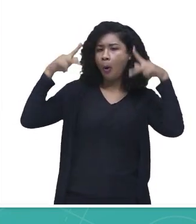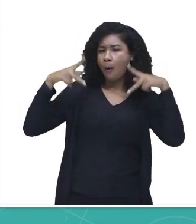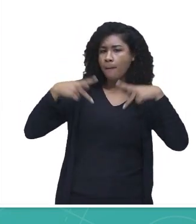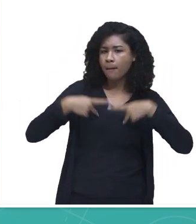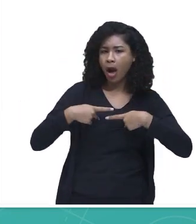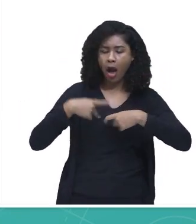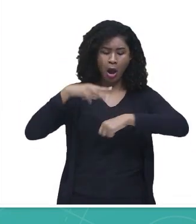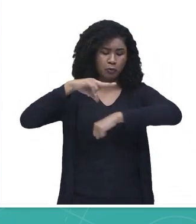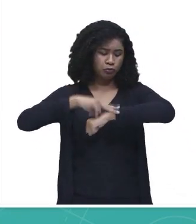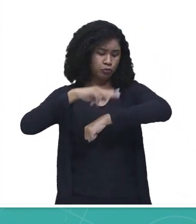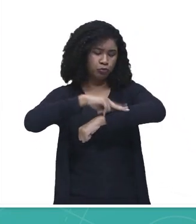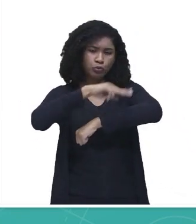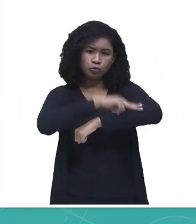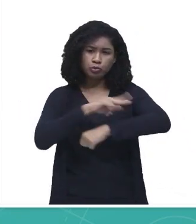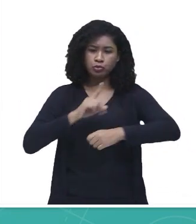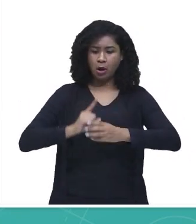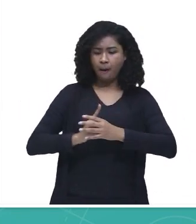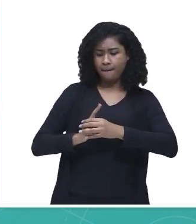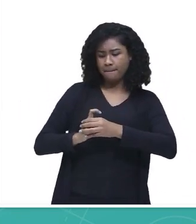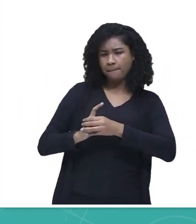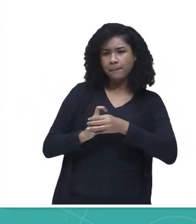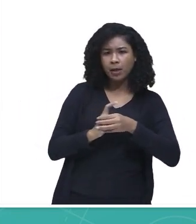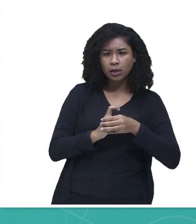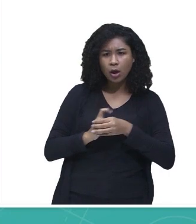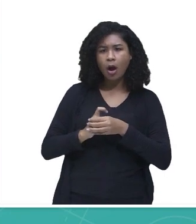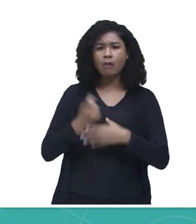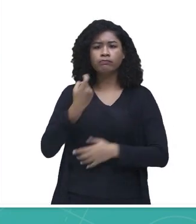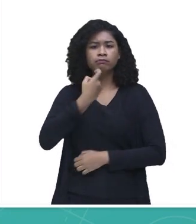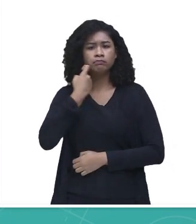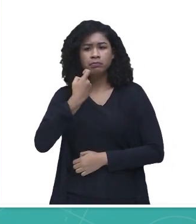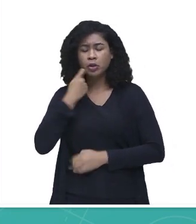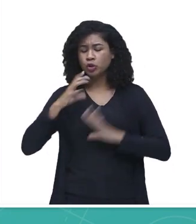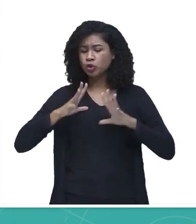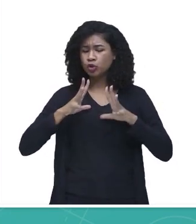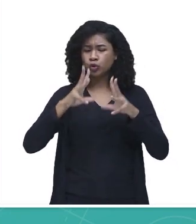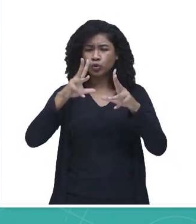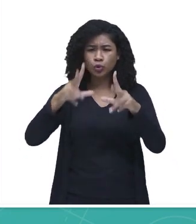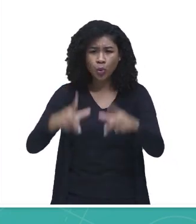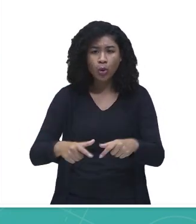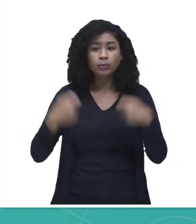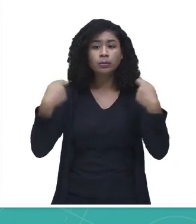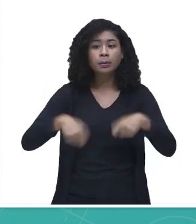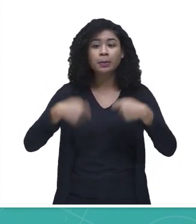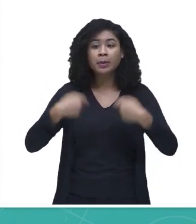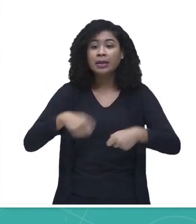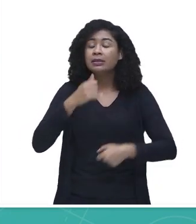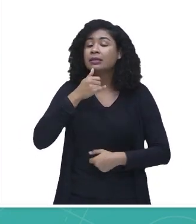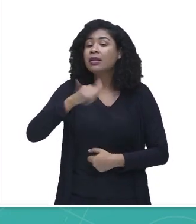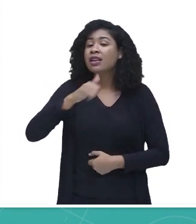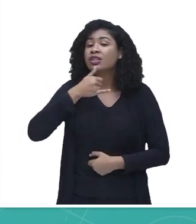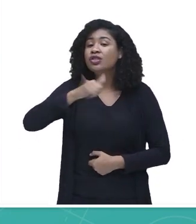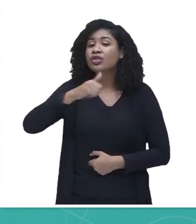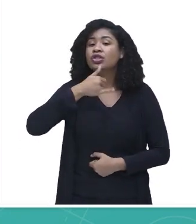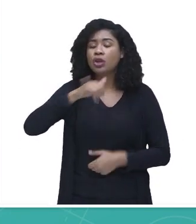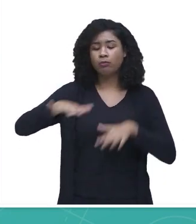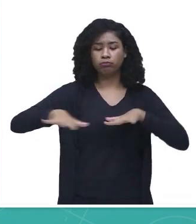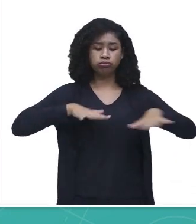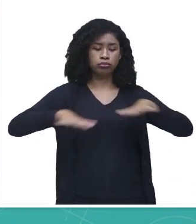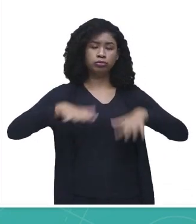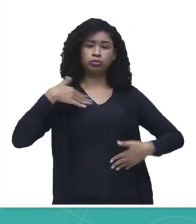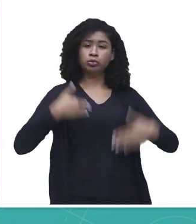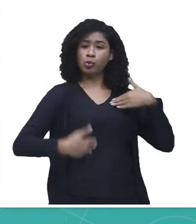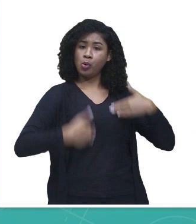vivos precisam de energia para manter os seus corpos funcionando. No entanto, os alimentos precisam passar por